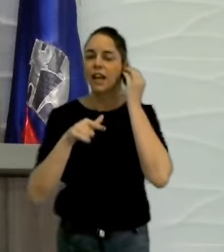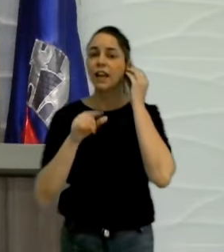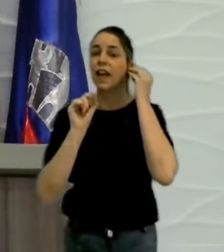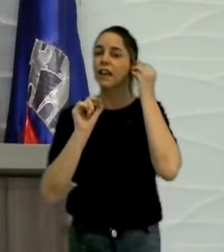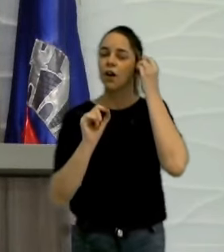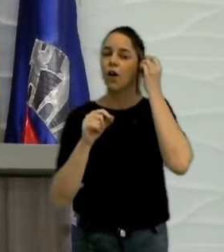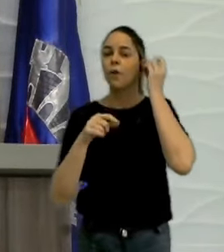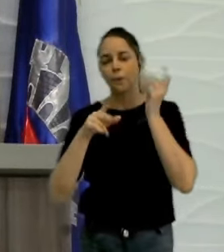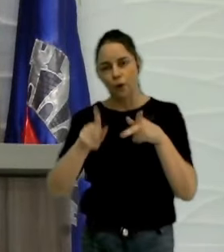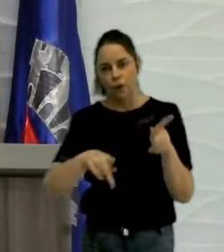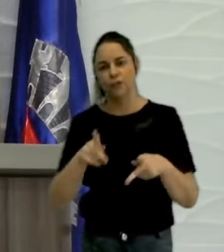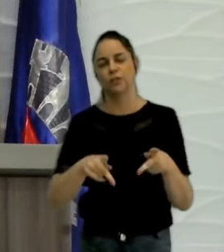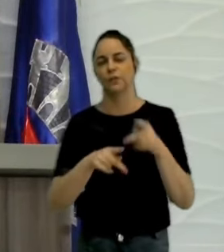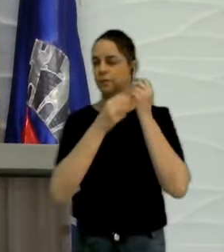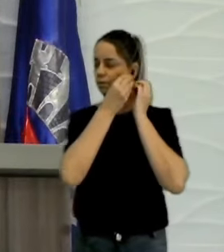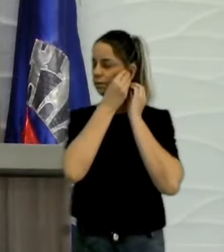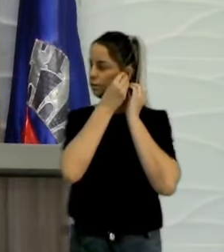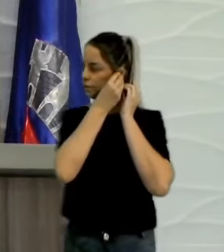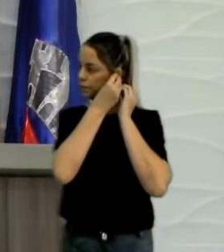o povo.